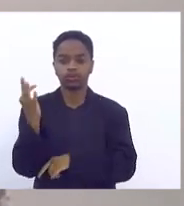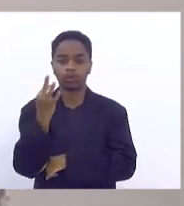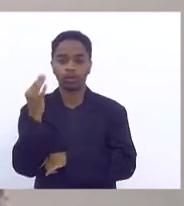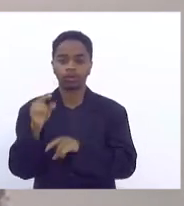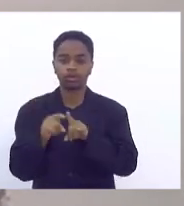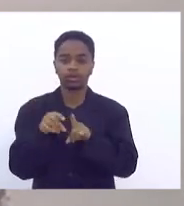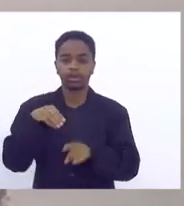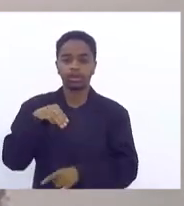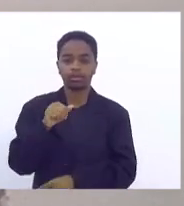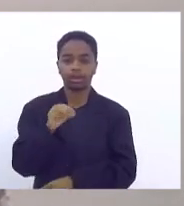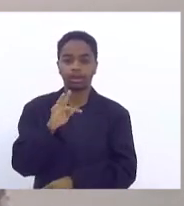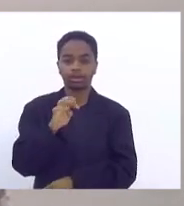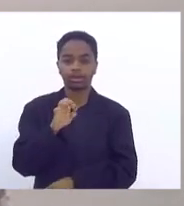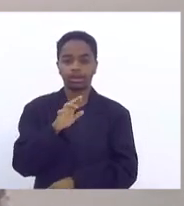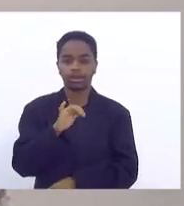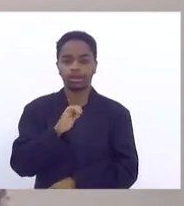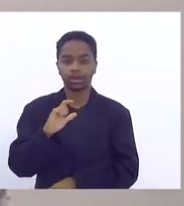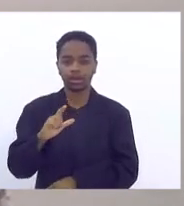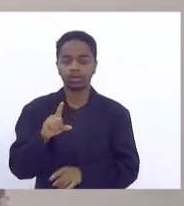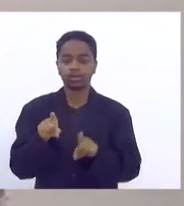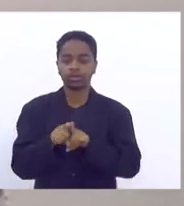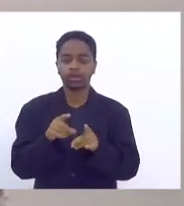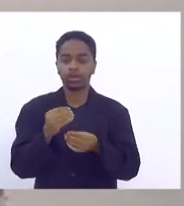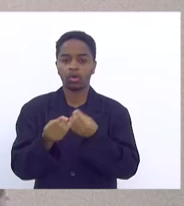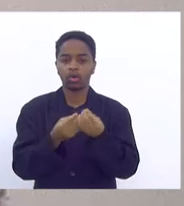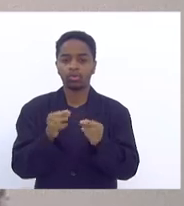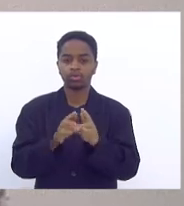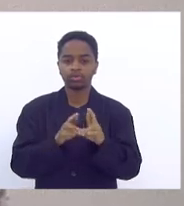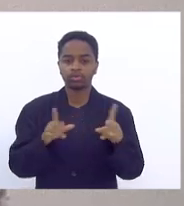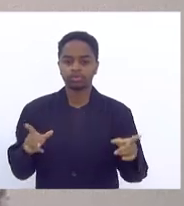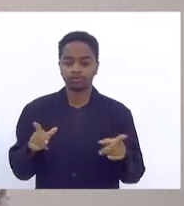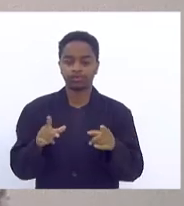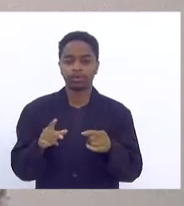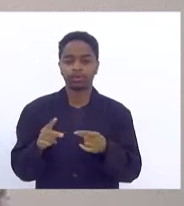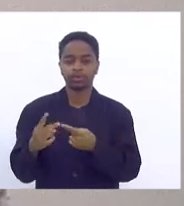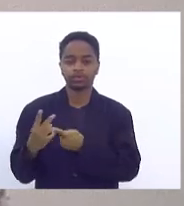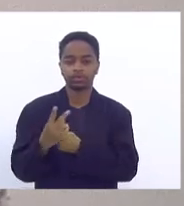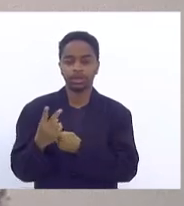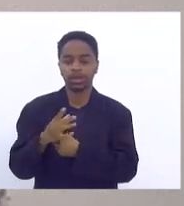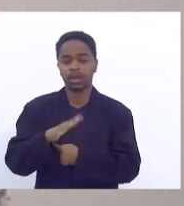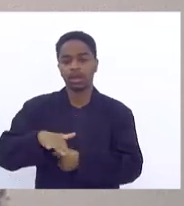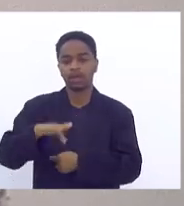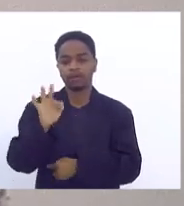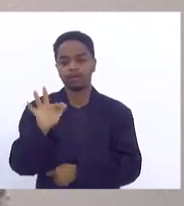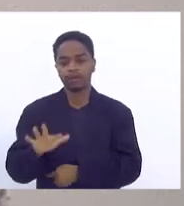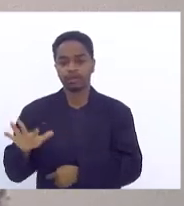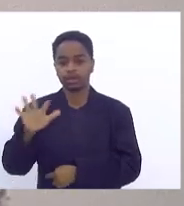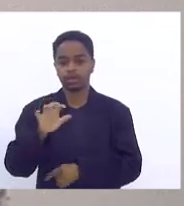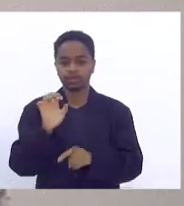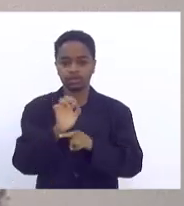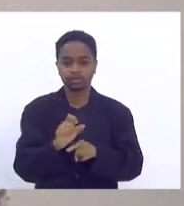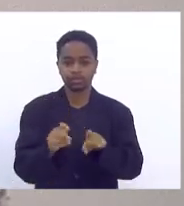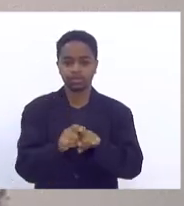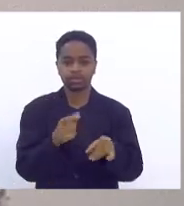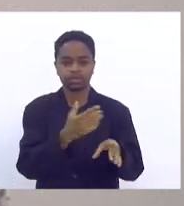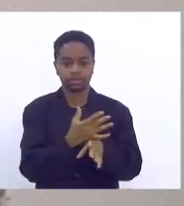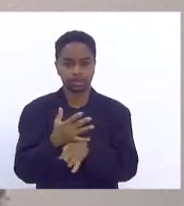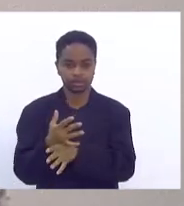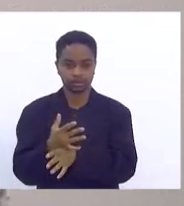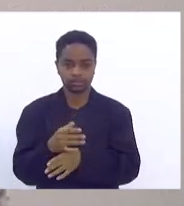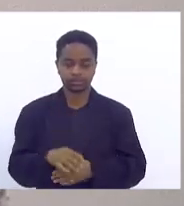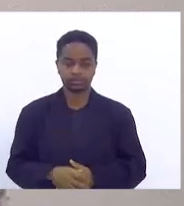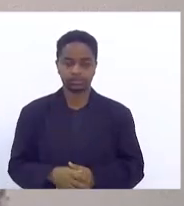material a diferença da imunidade para na abrangência dela pro na Esfera Federal na Estadual no município enfim